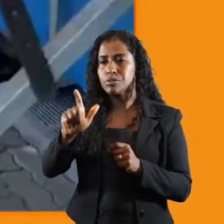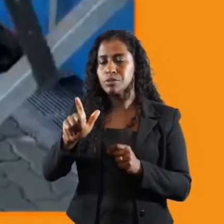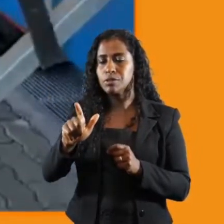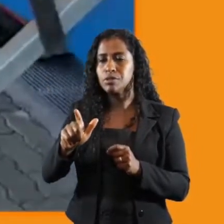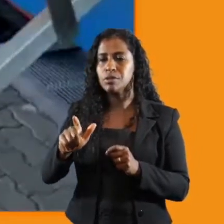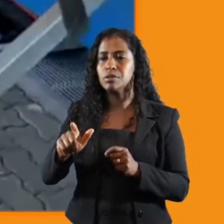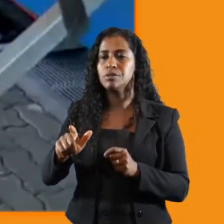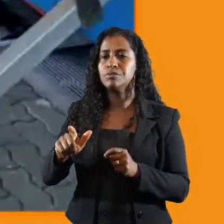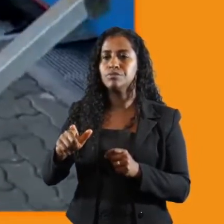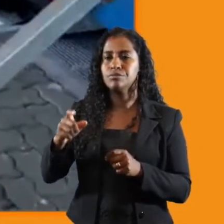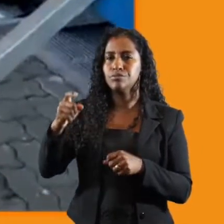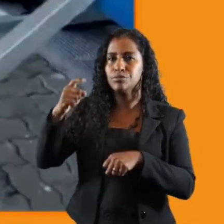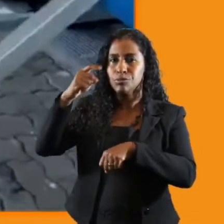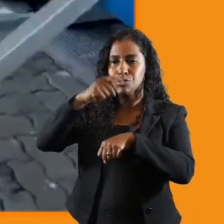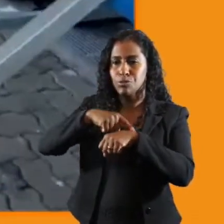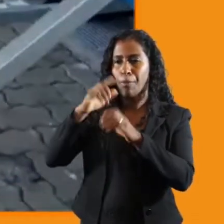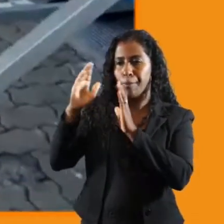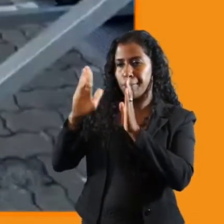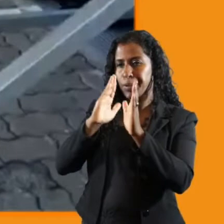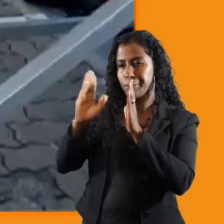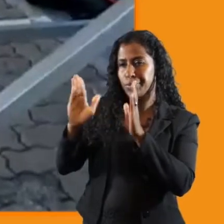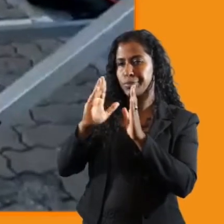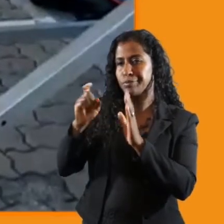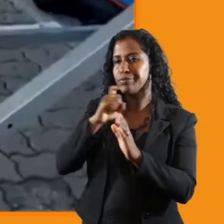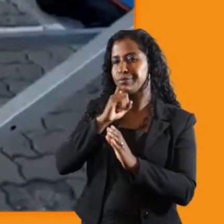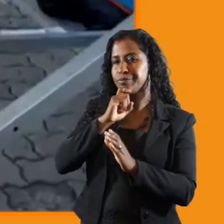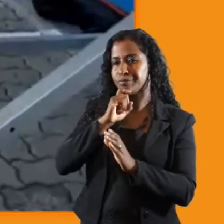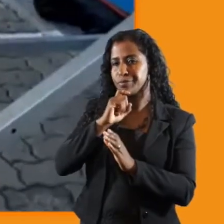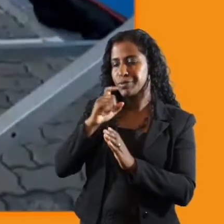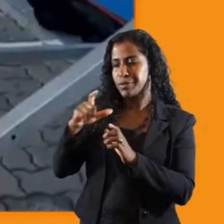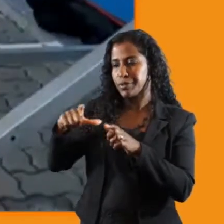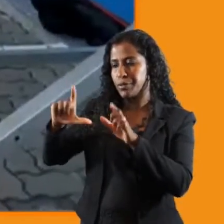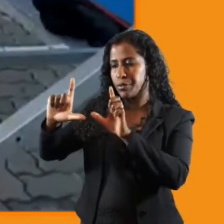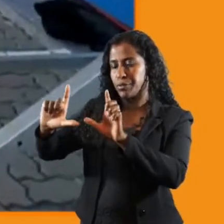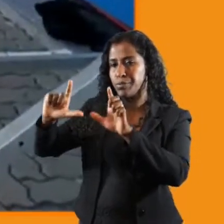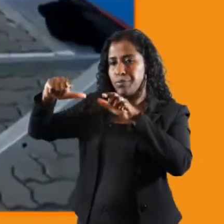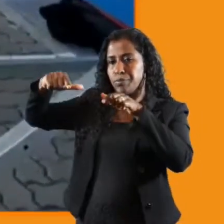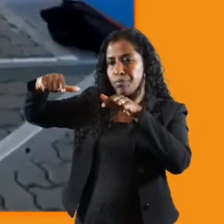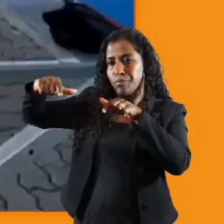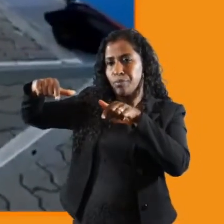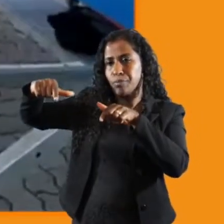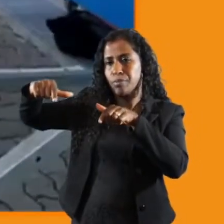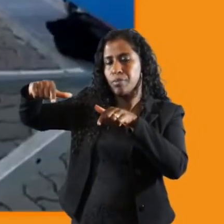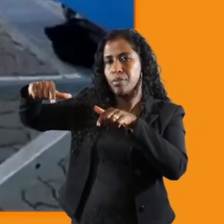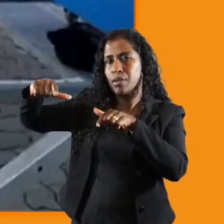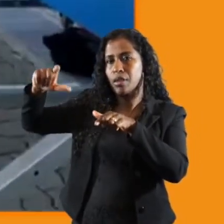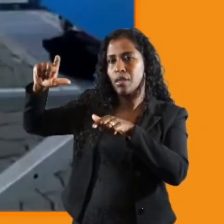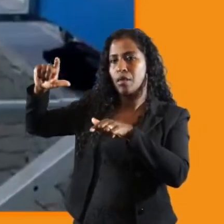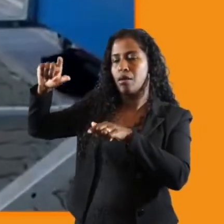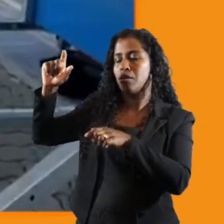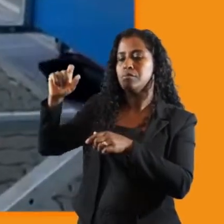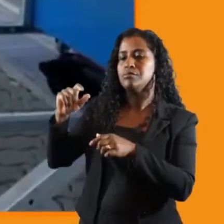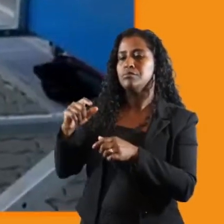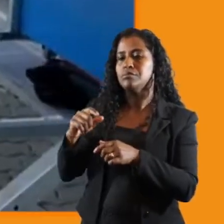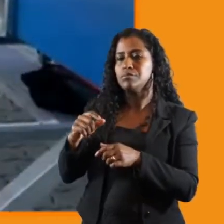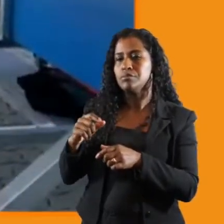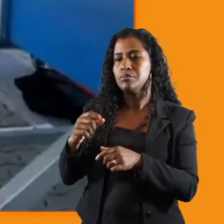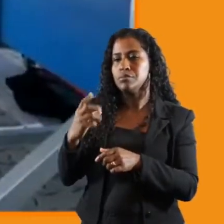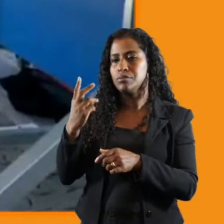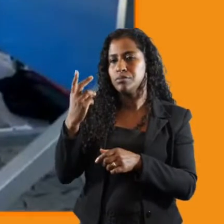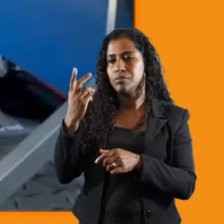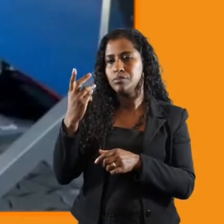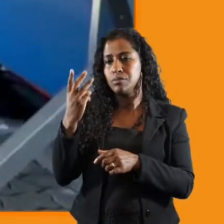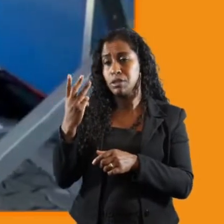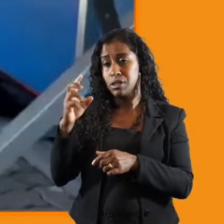caso, que é o inverno. Então a inclinação dos módulos, ela é dada numa angulação média aí de 35